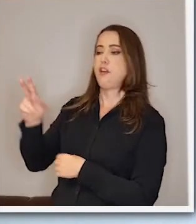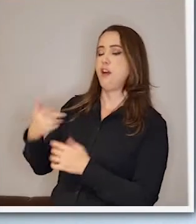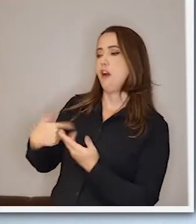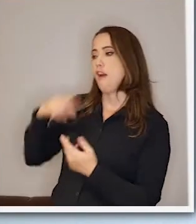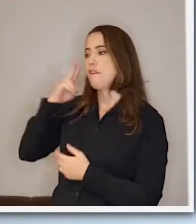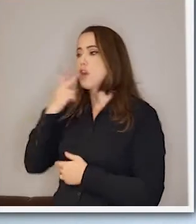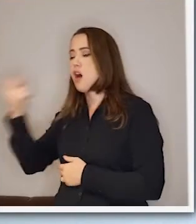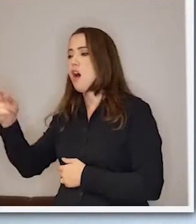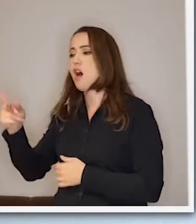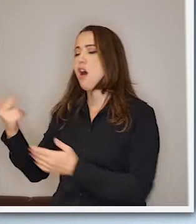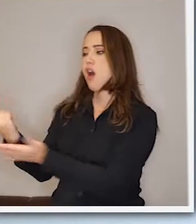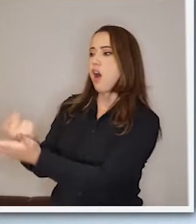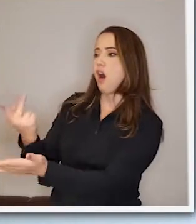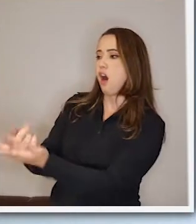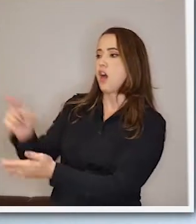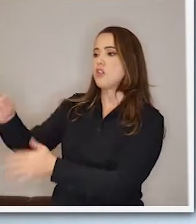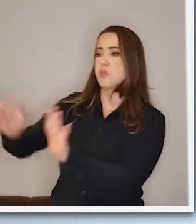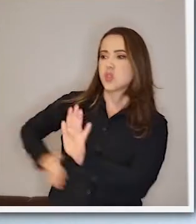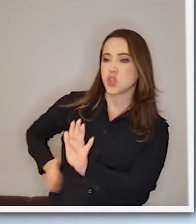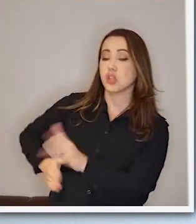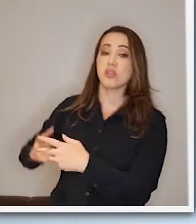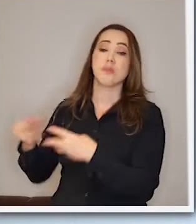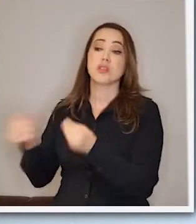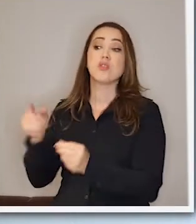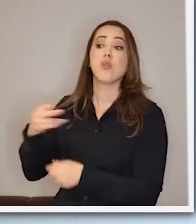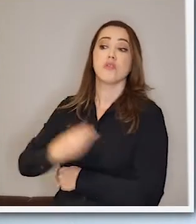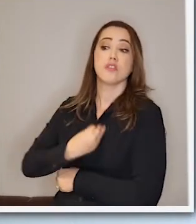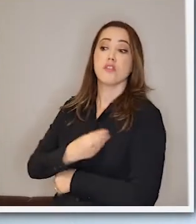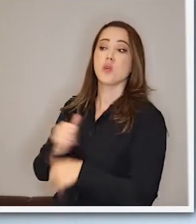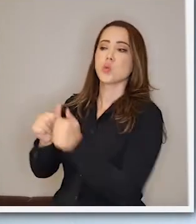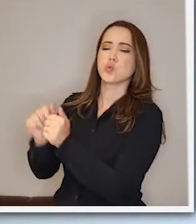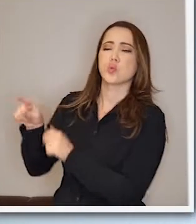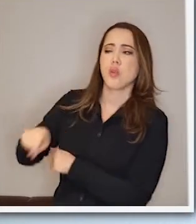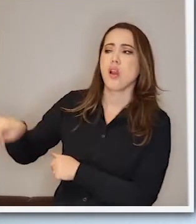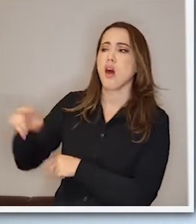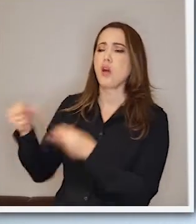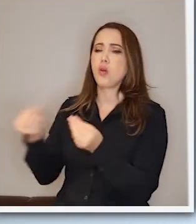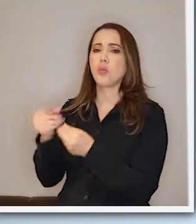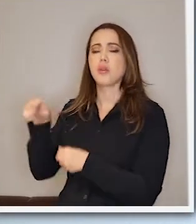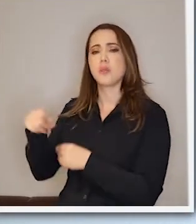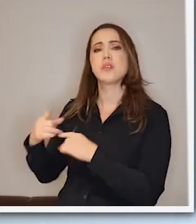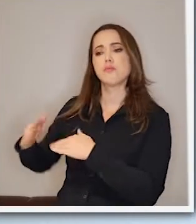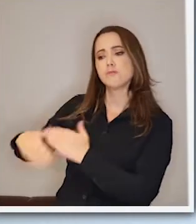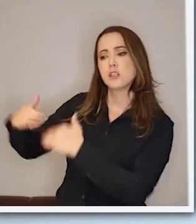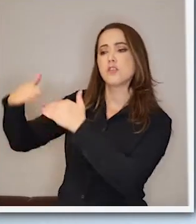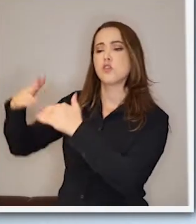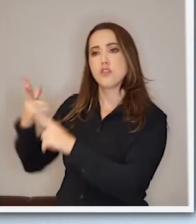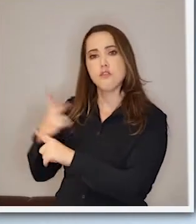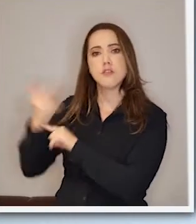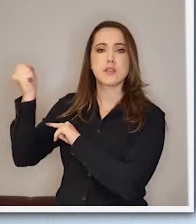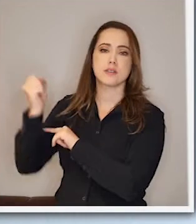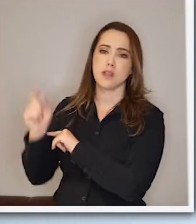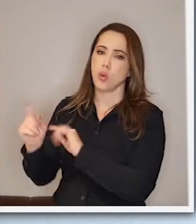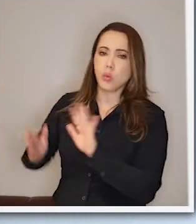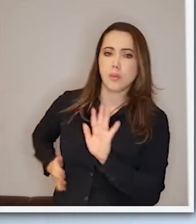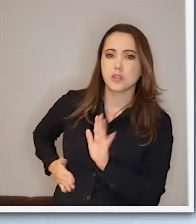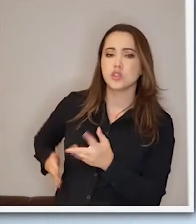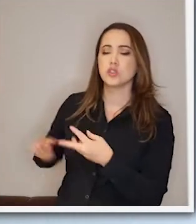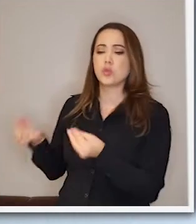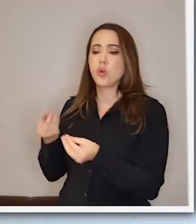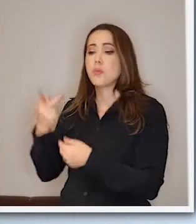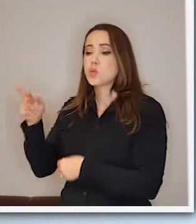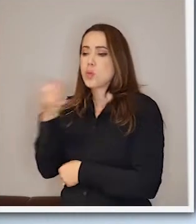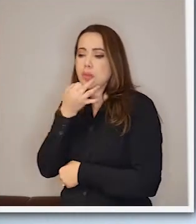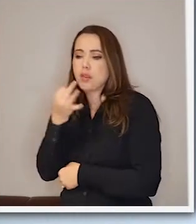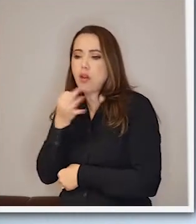televisão e julgar e falar, e às vezes quem está lá, você que viveu e teve essa trajetória e venceu, você pode falar com propriedade do assunto. Qual